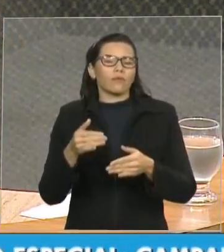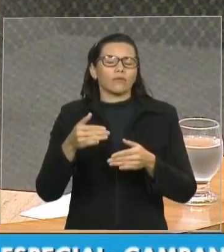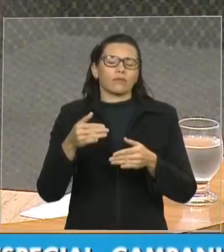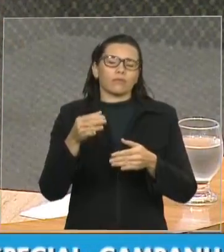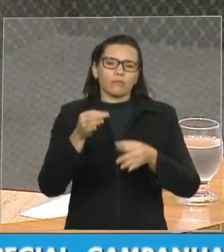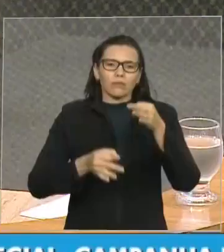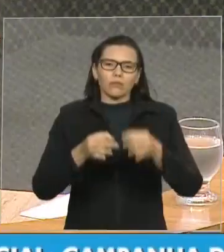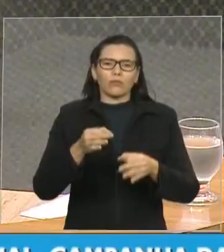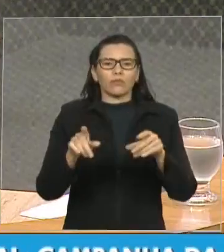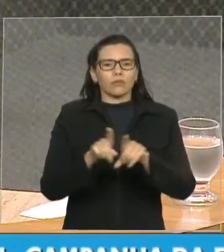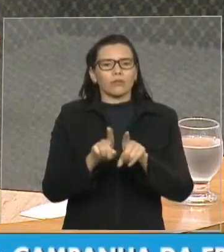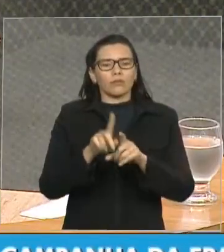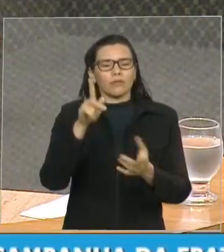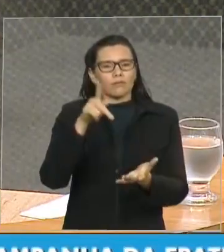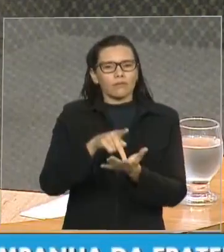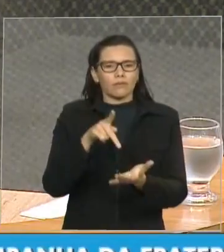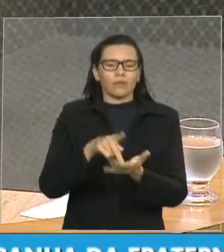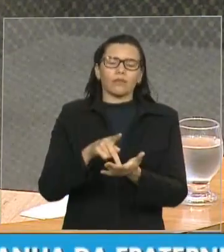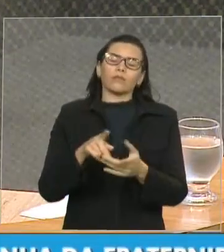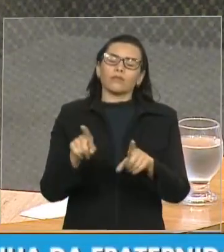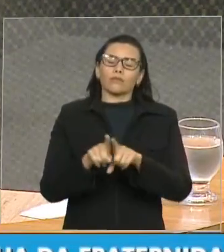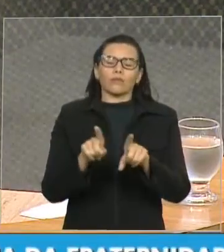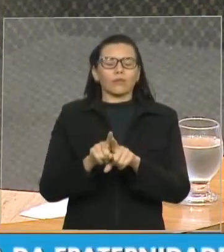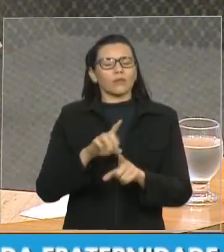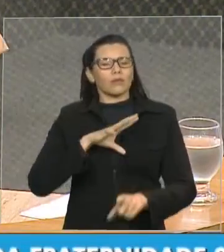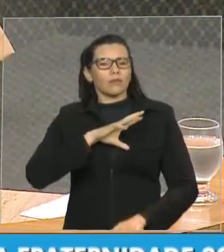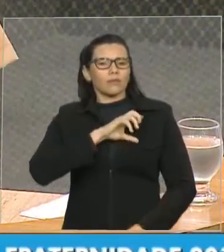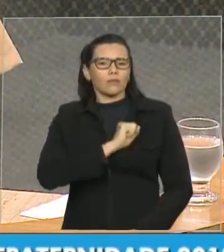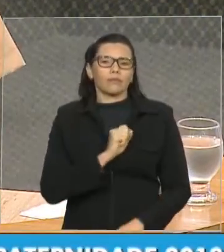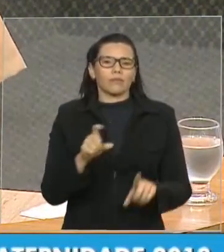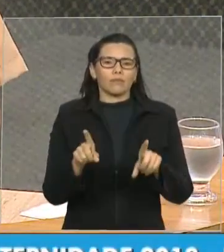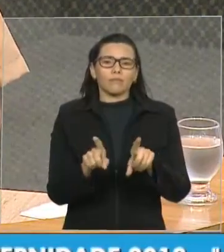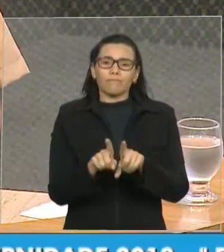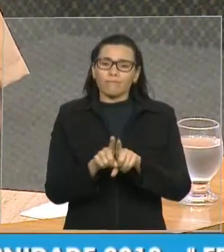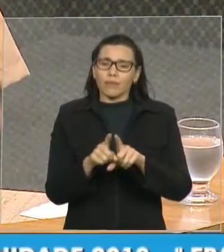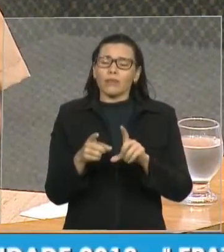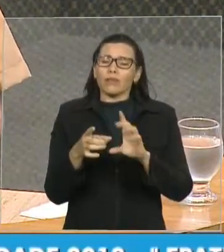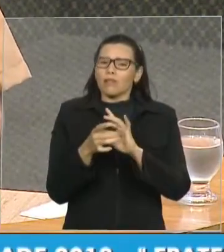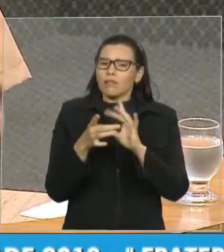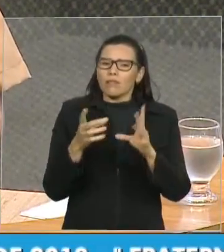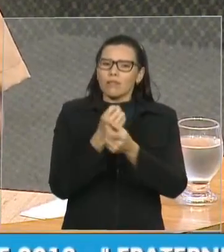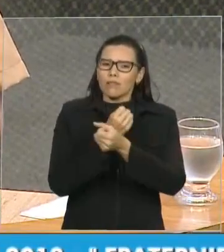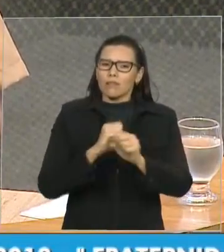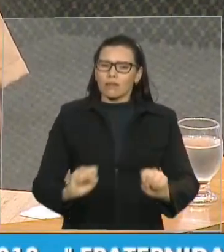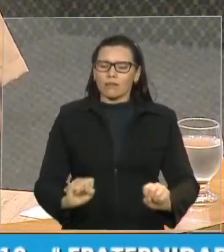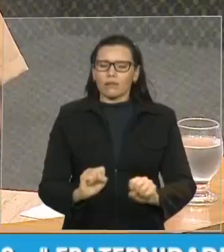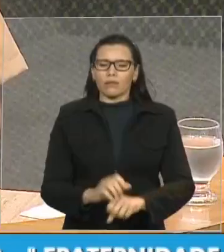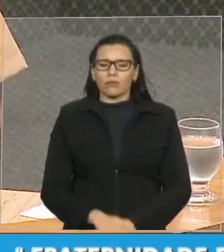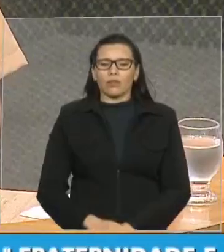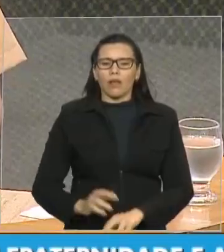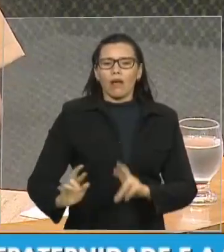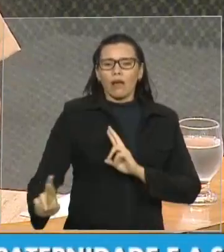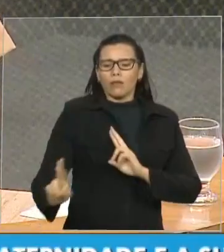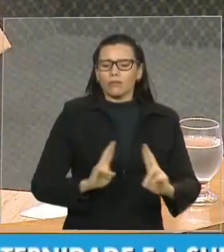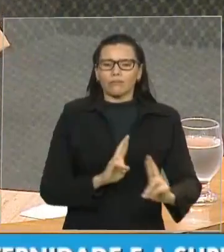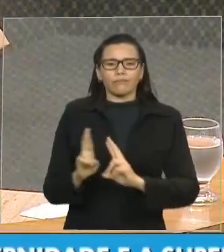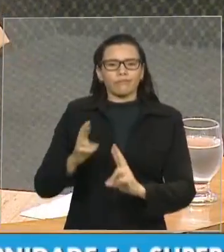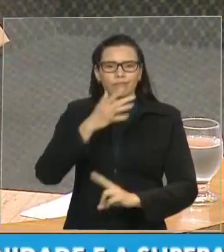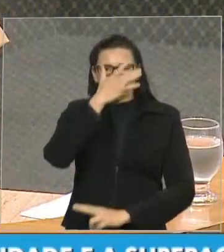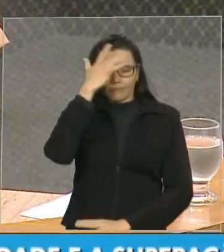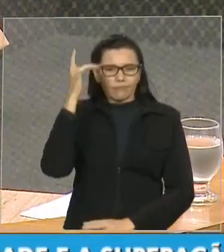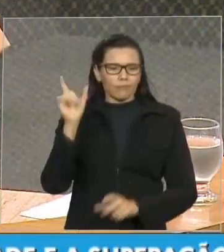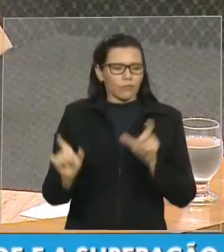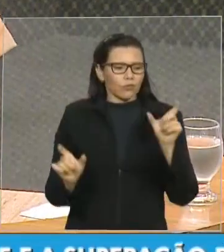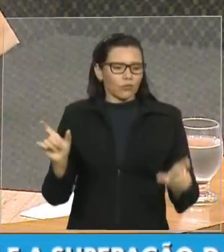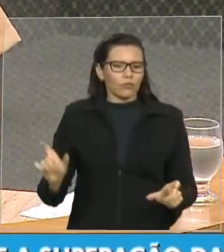justiça, na base do amor e da liberdade. As relações das pessoas entre si, as relações das